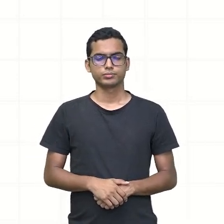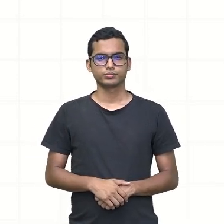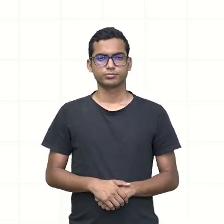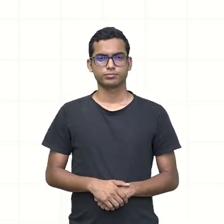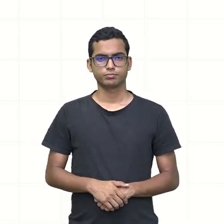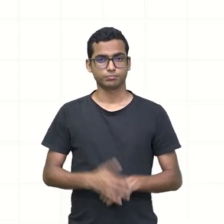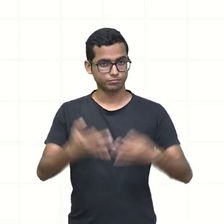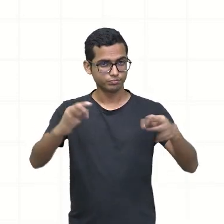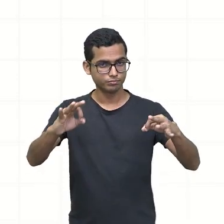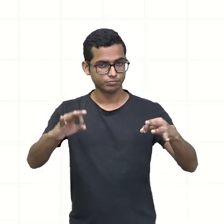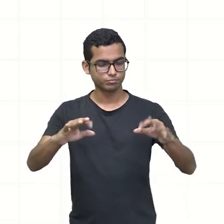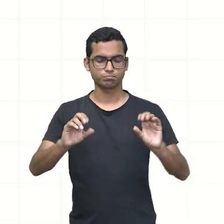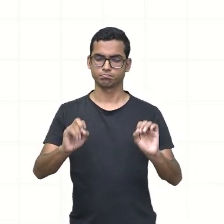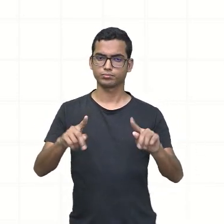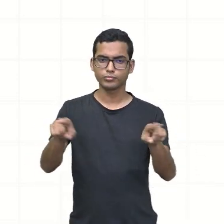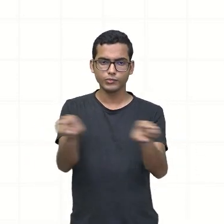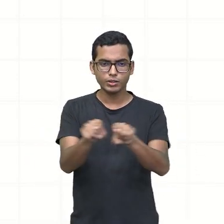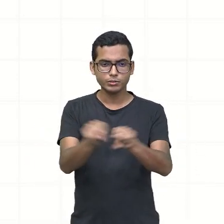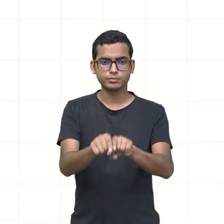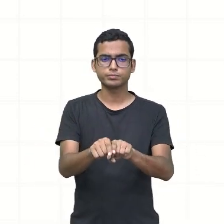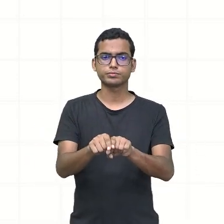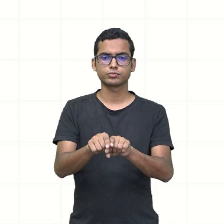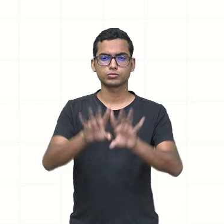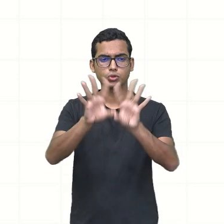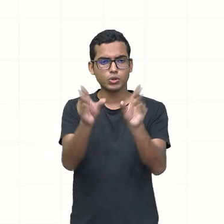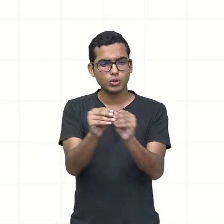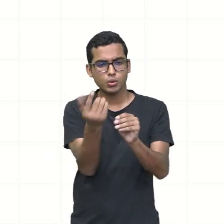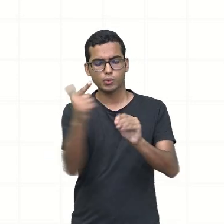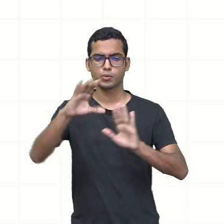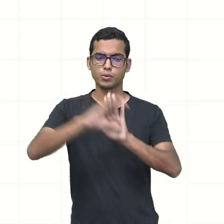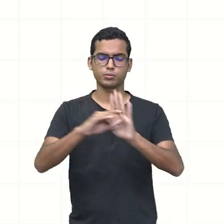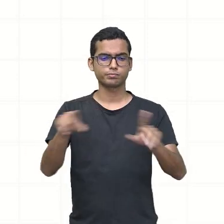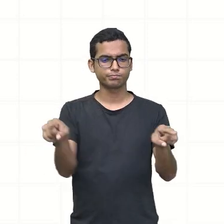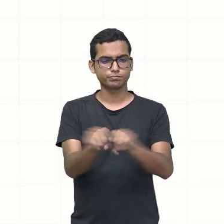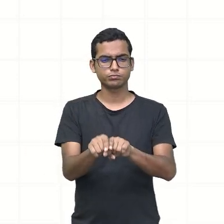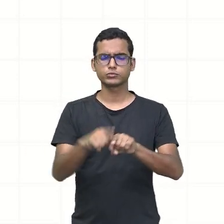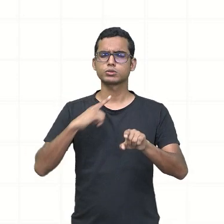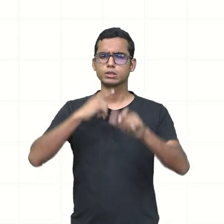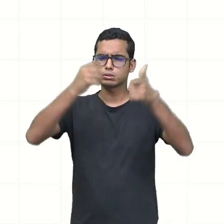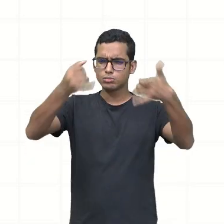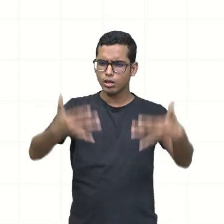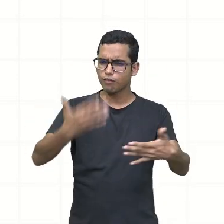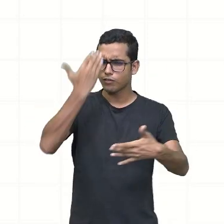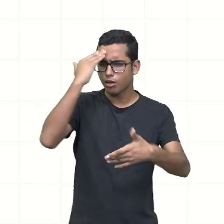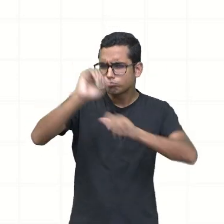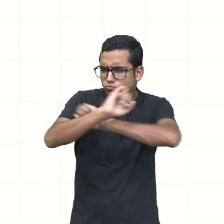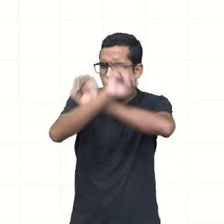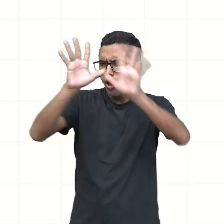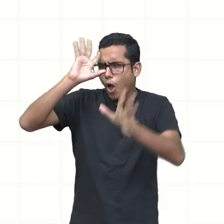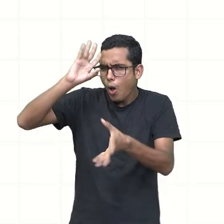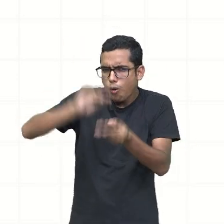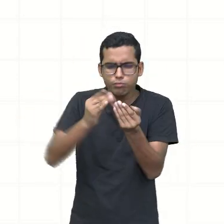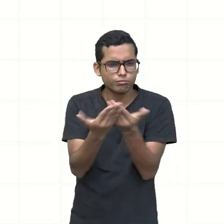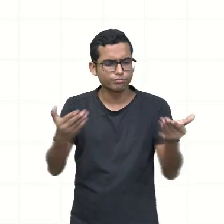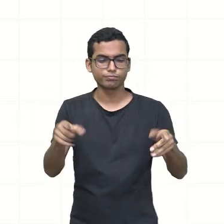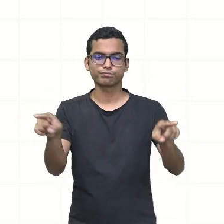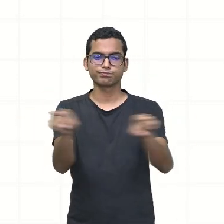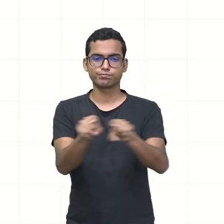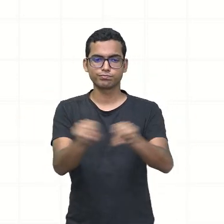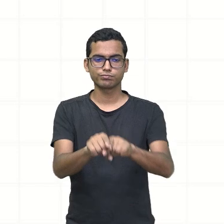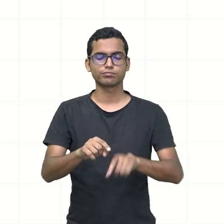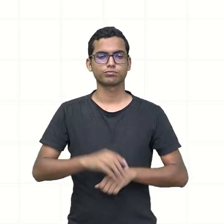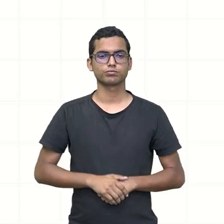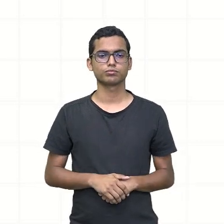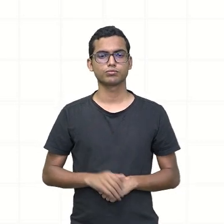Beleza até aí? Bom, vamos fechar nossa aula com mais uma definição, para ficar clara essa ideia, essa relação entre pontos, né, e